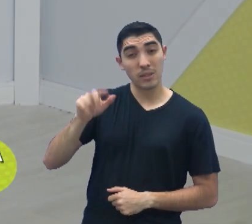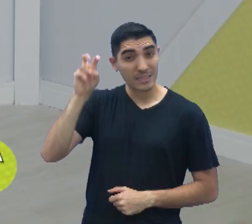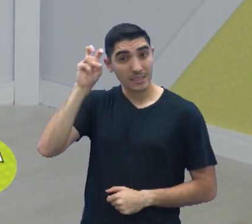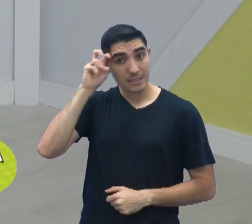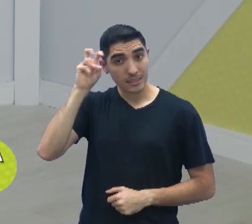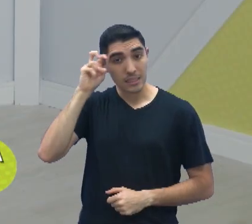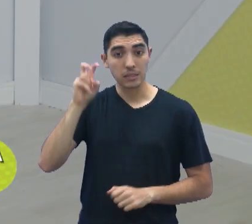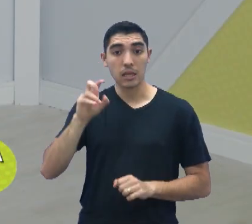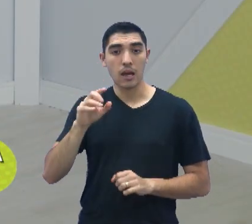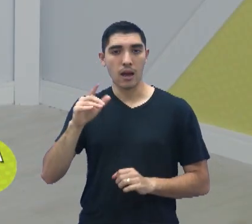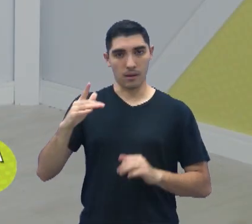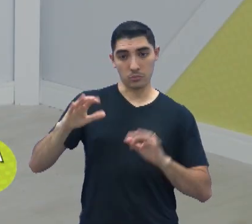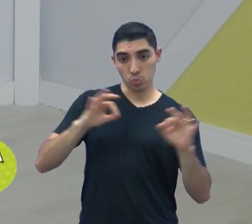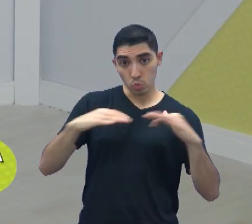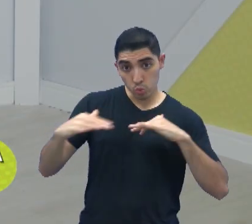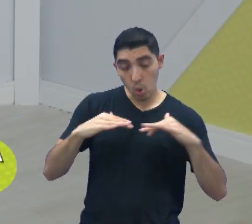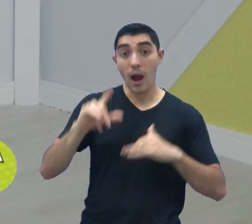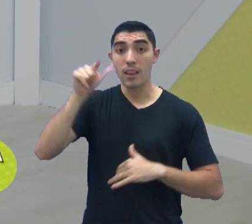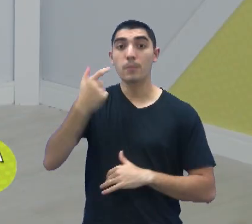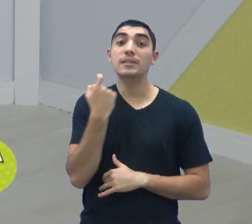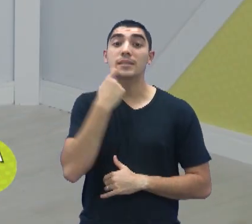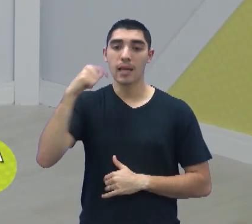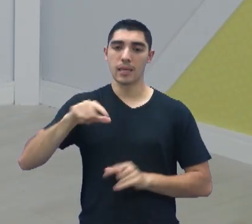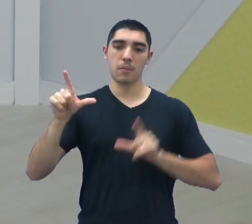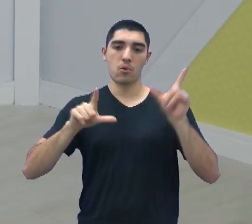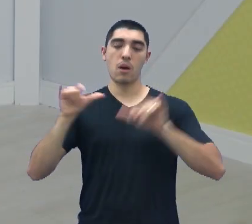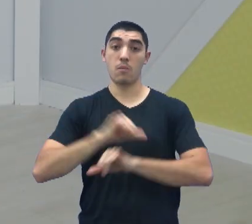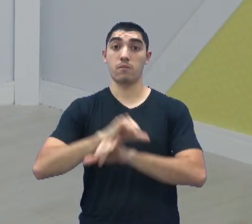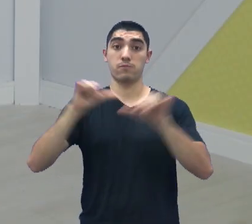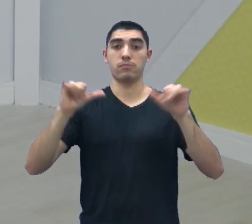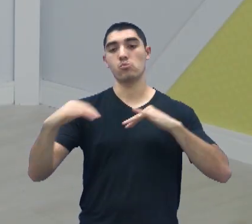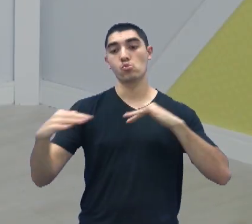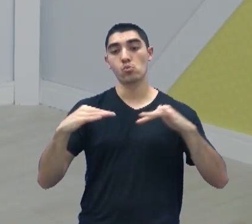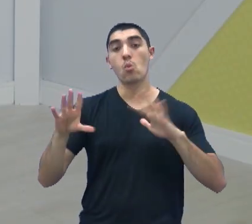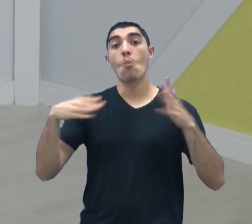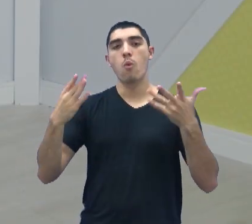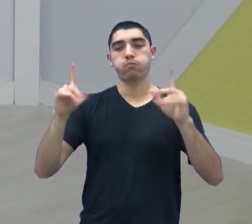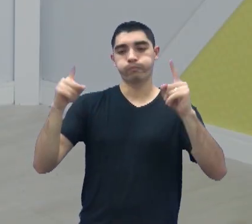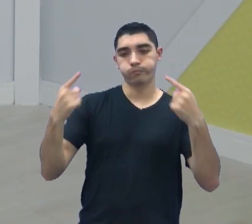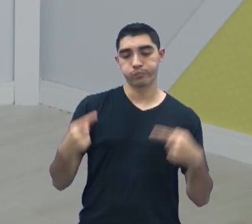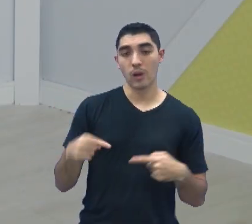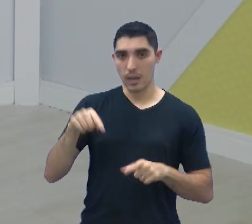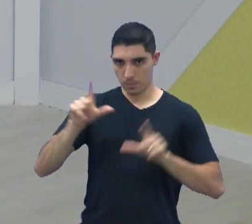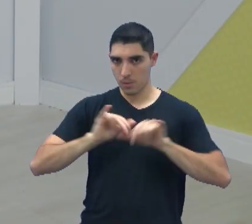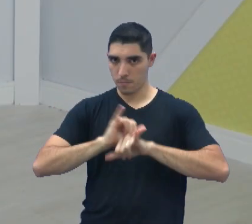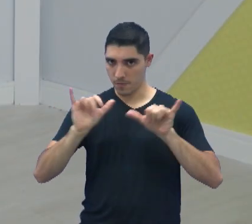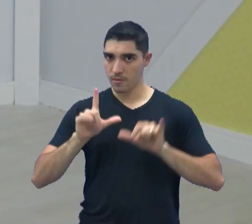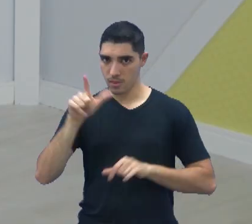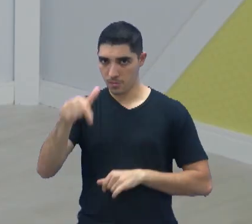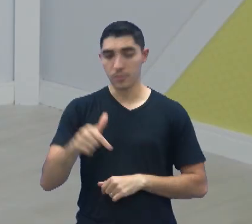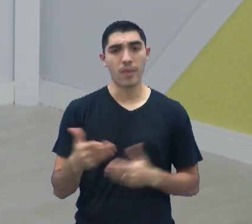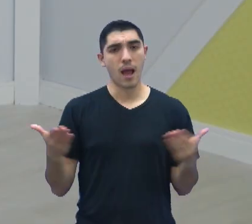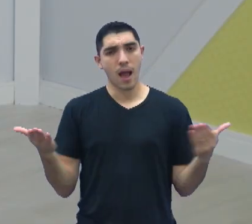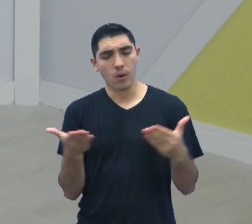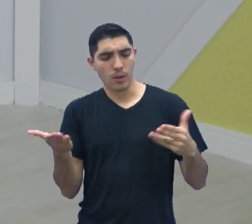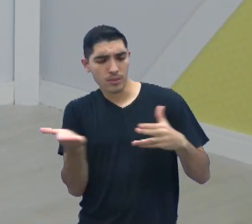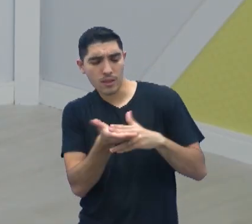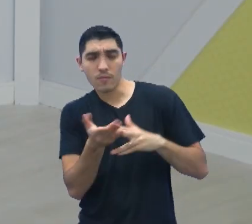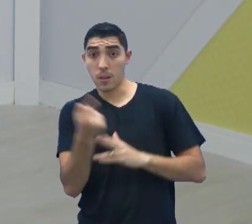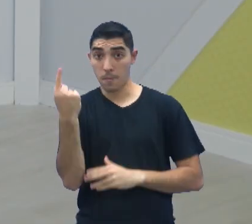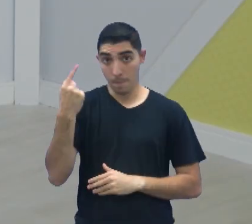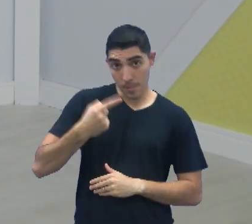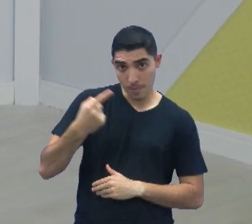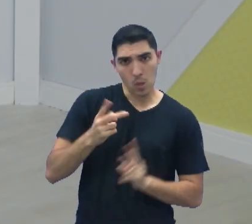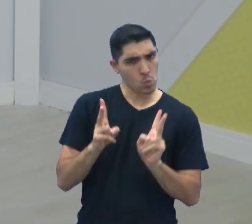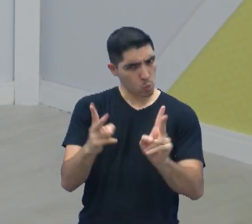que restam. Sexta-feira a gente já vai ter os confrontos definidos para você. A gente informa aqui no Hora do Esporte, que faz o primeiro intervalo do dia. Não sai